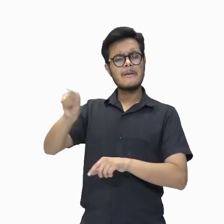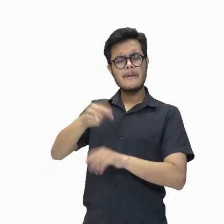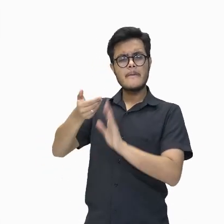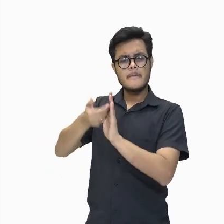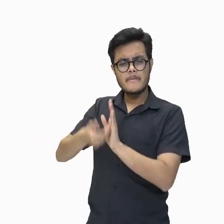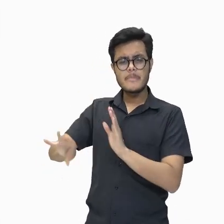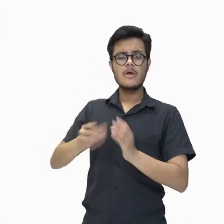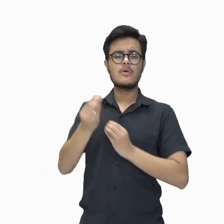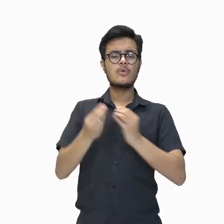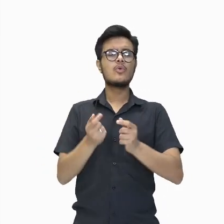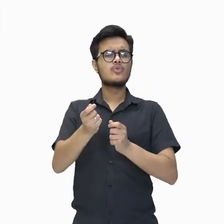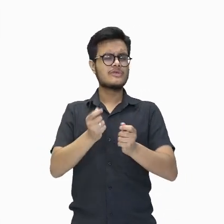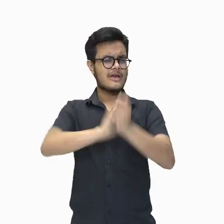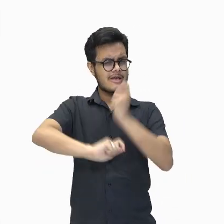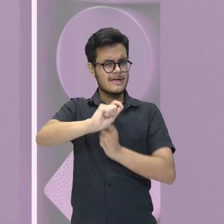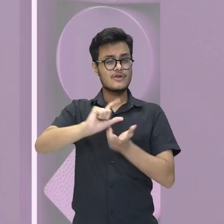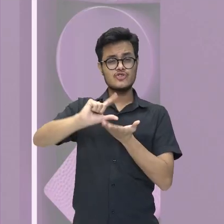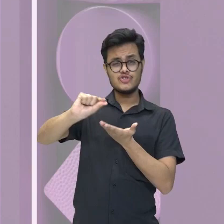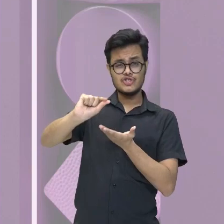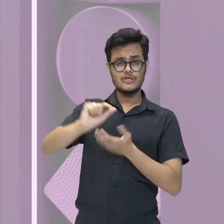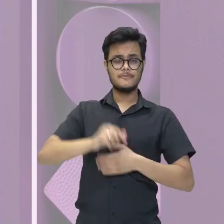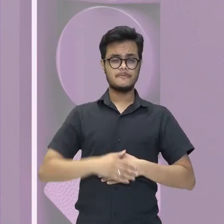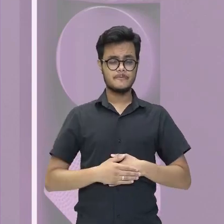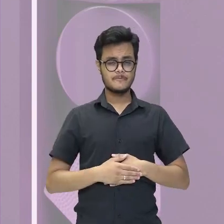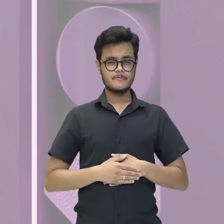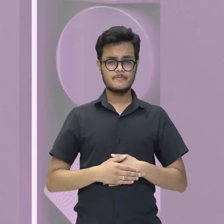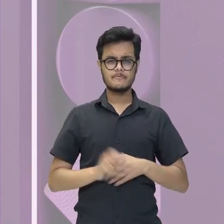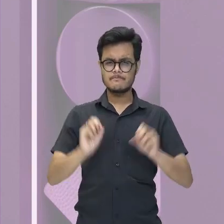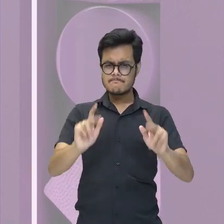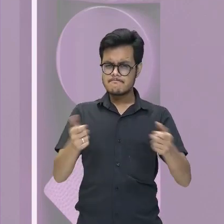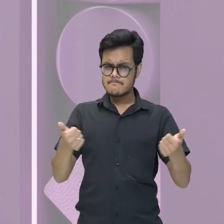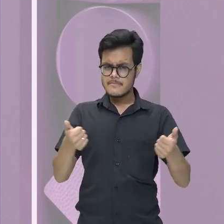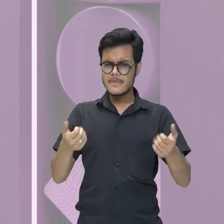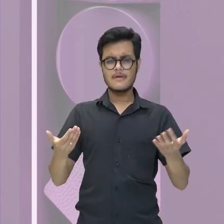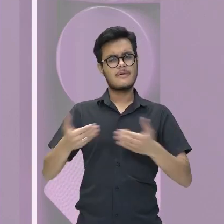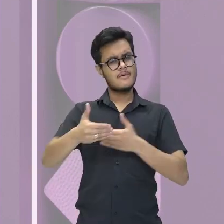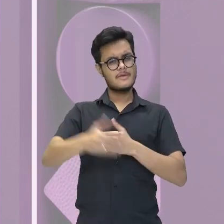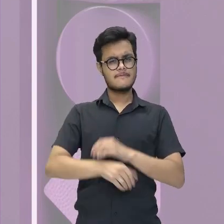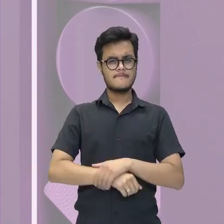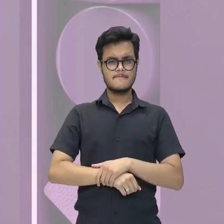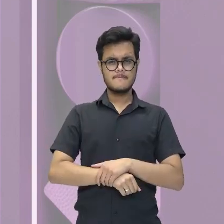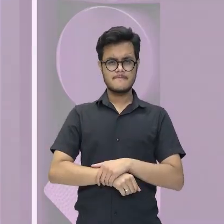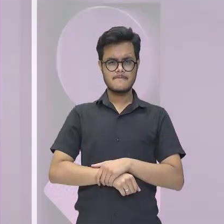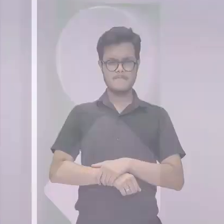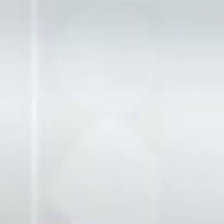sobre operações financeiras. Beleza? Então vamos lá.